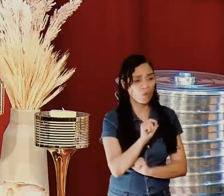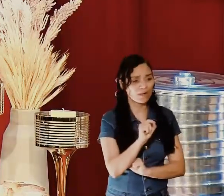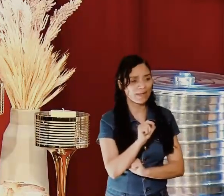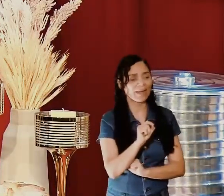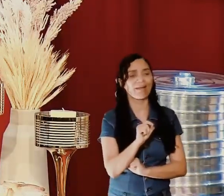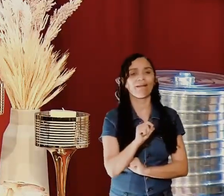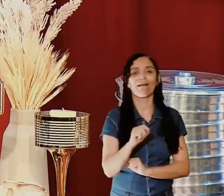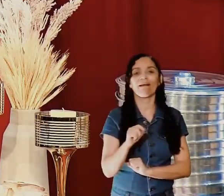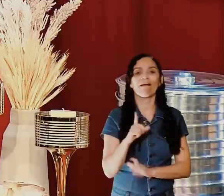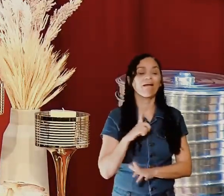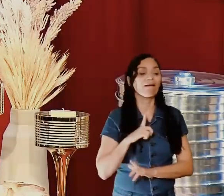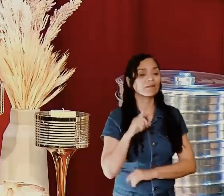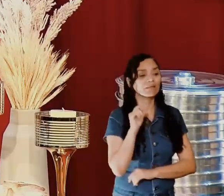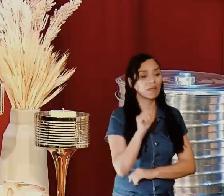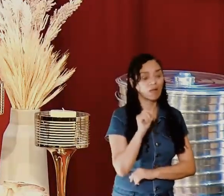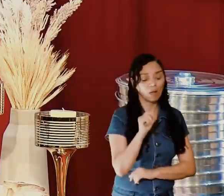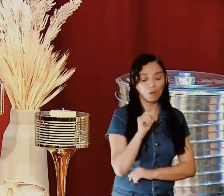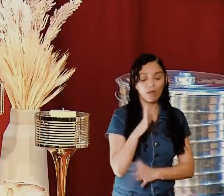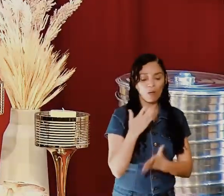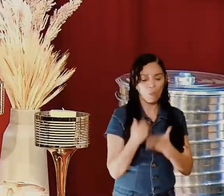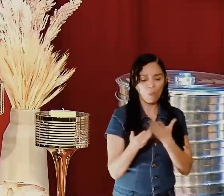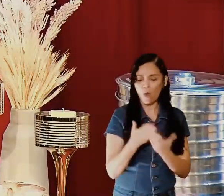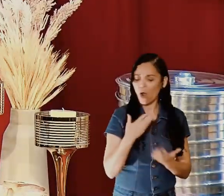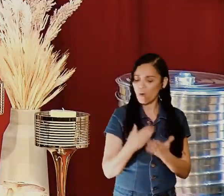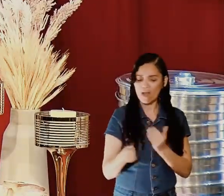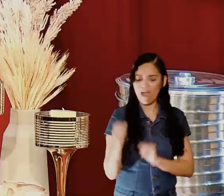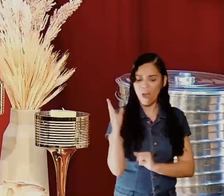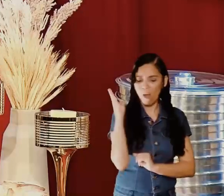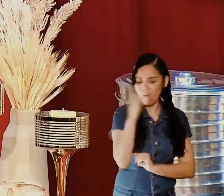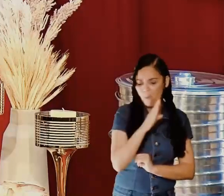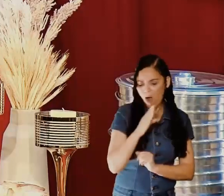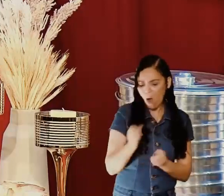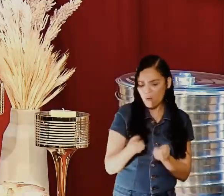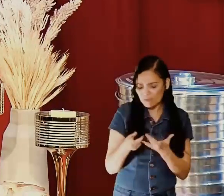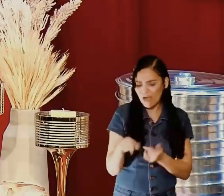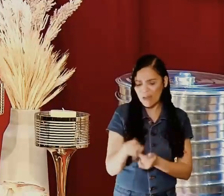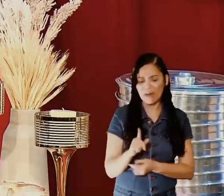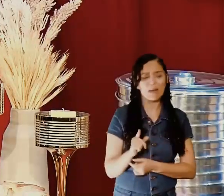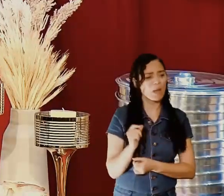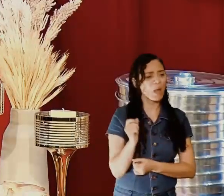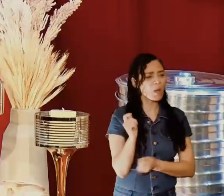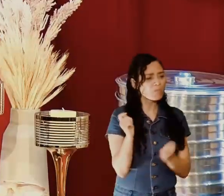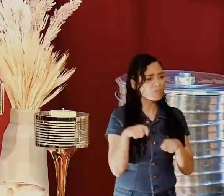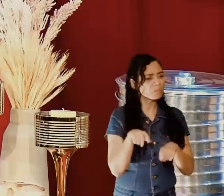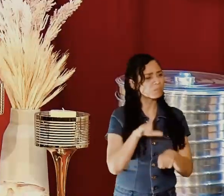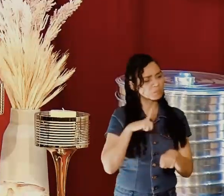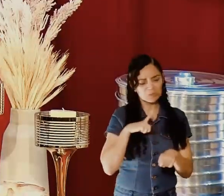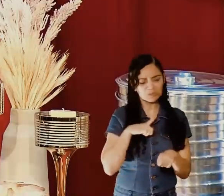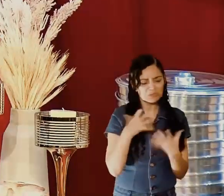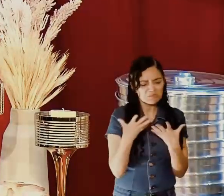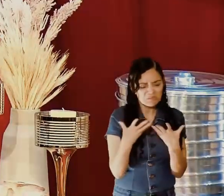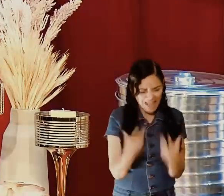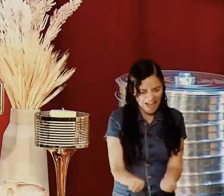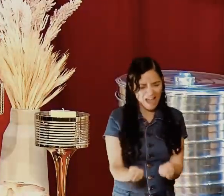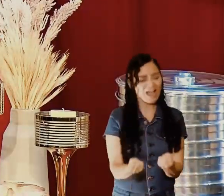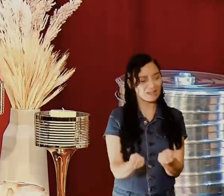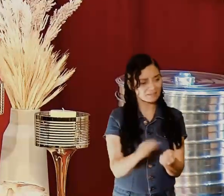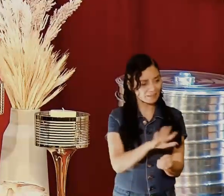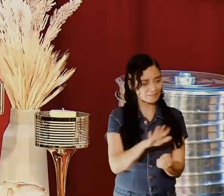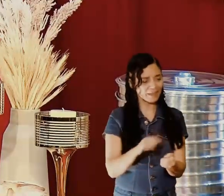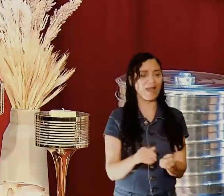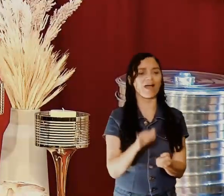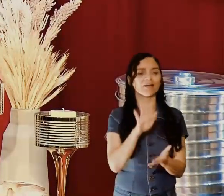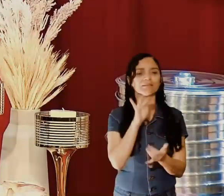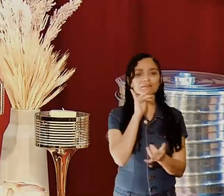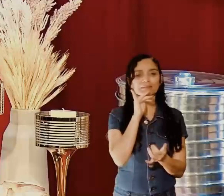o mal que lhe for lançado. Por isso, vemos na cruz do Calvário, Jesus Cristo, que é este do qual Isaías fala,